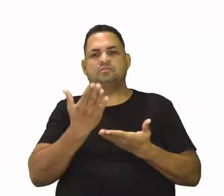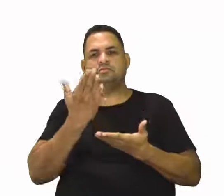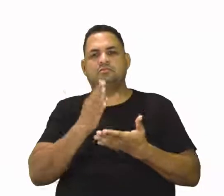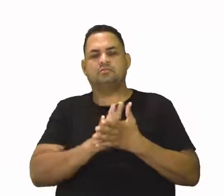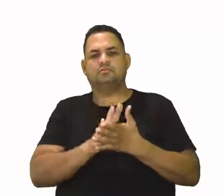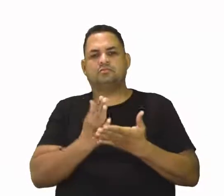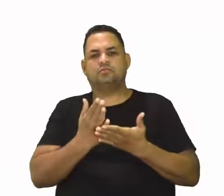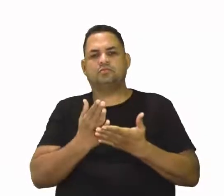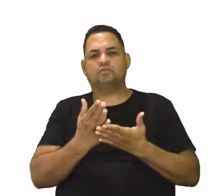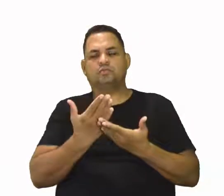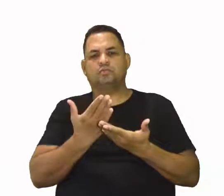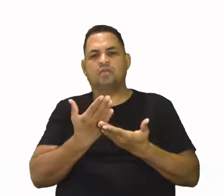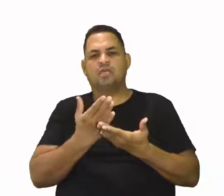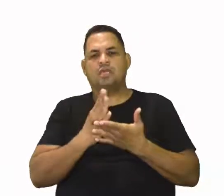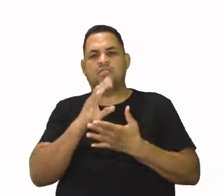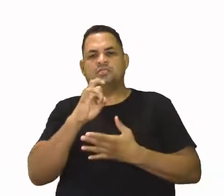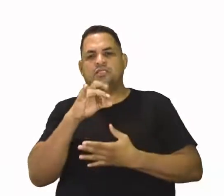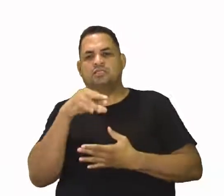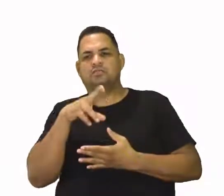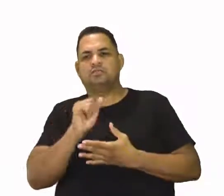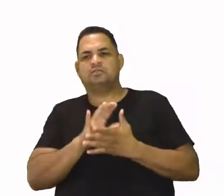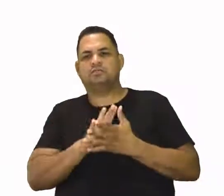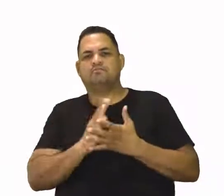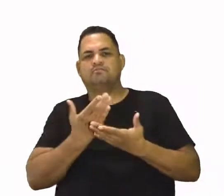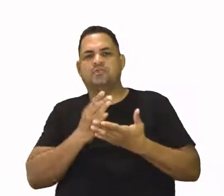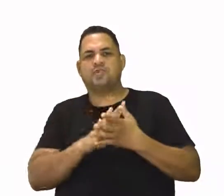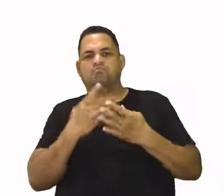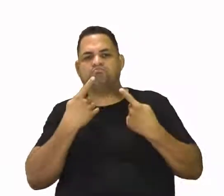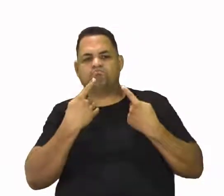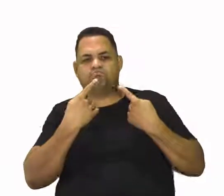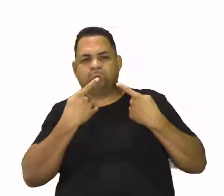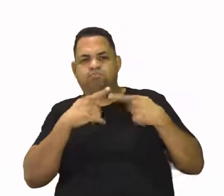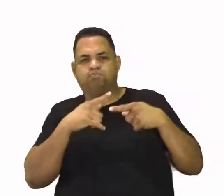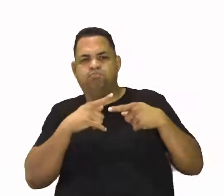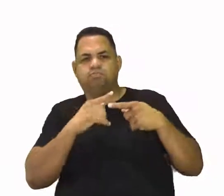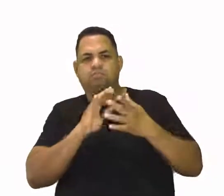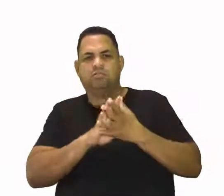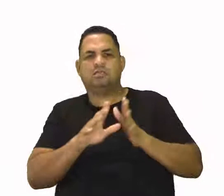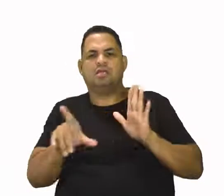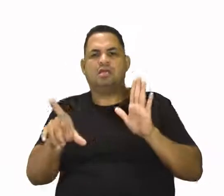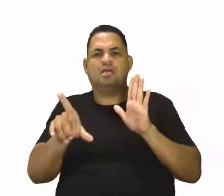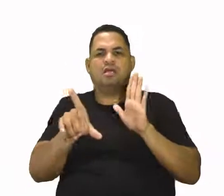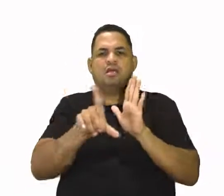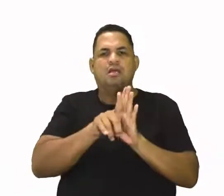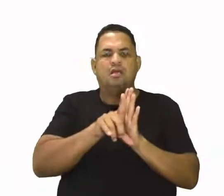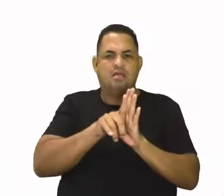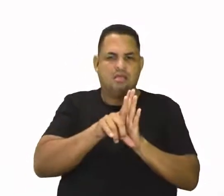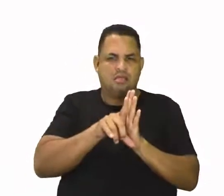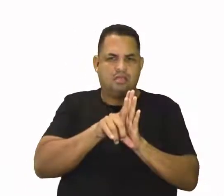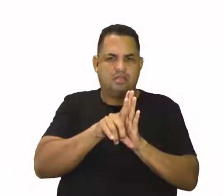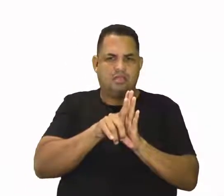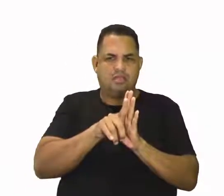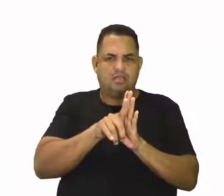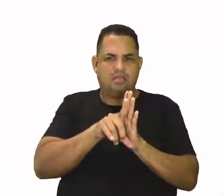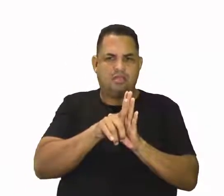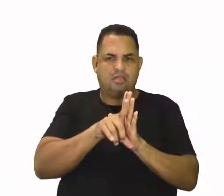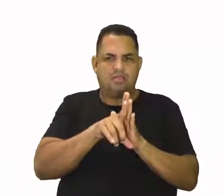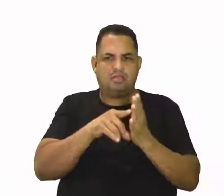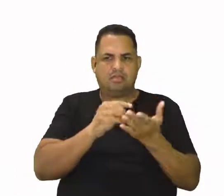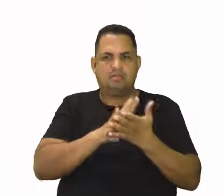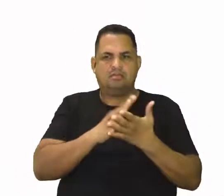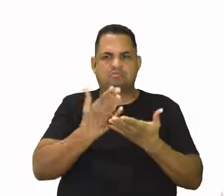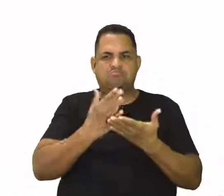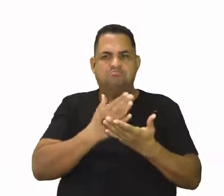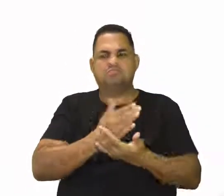sido tratado com o censura e com severas críticas por parte da Lei tal como tem